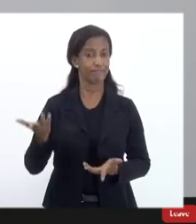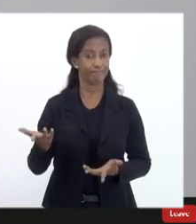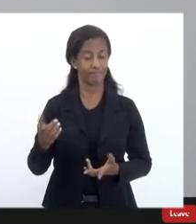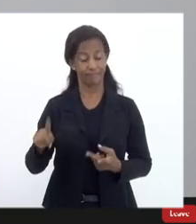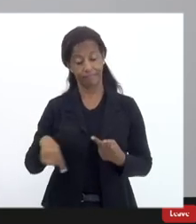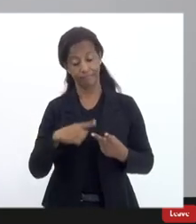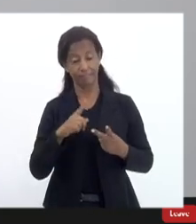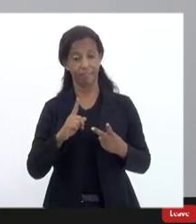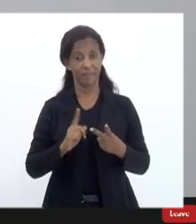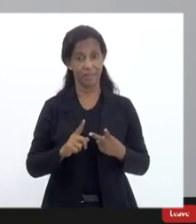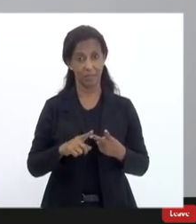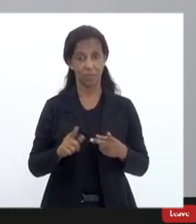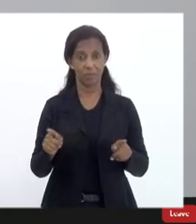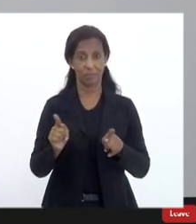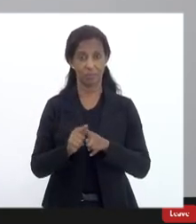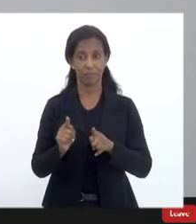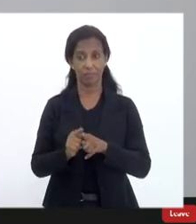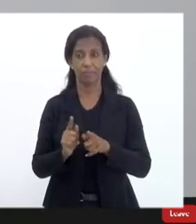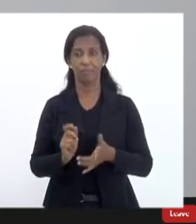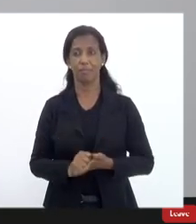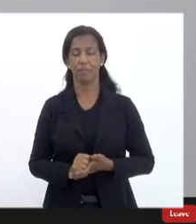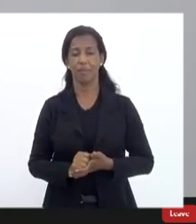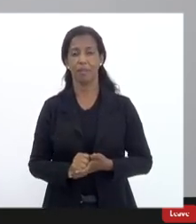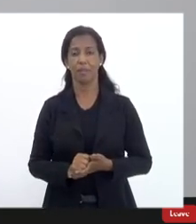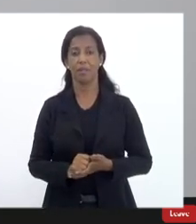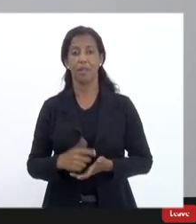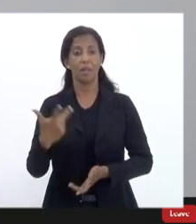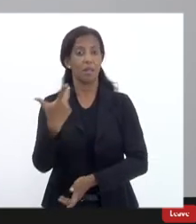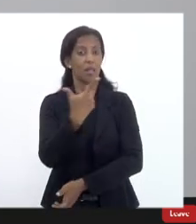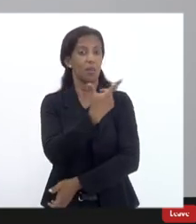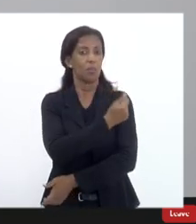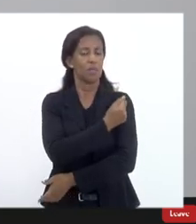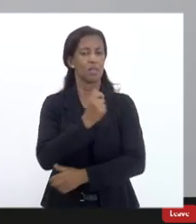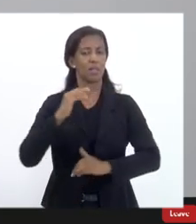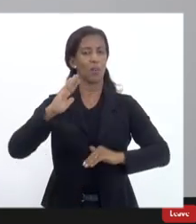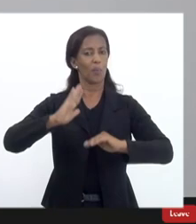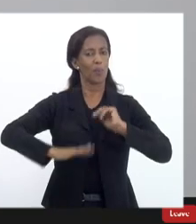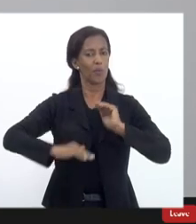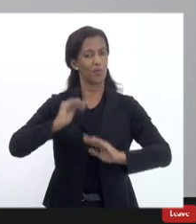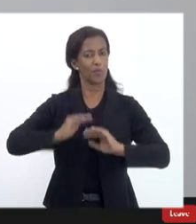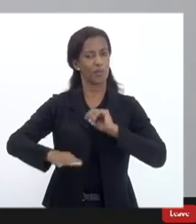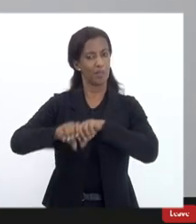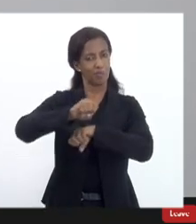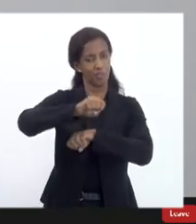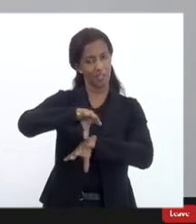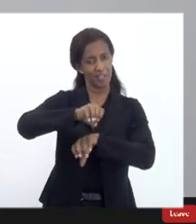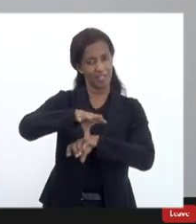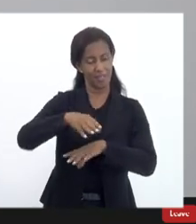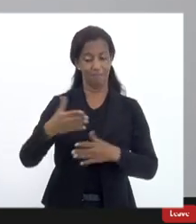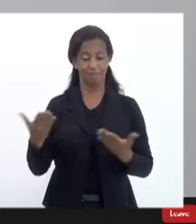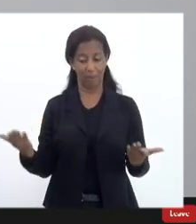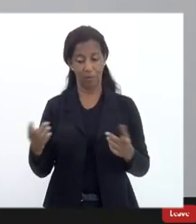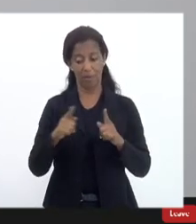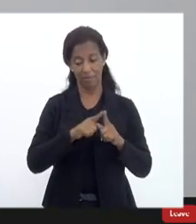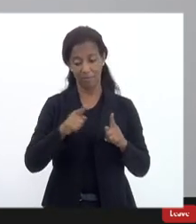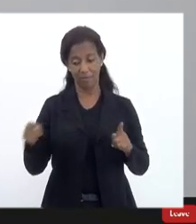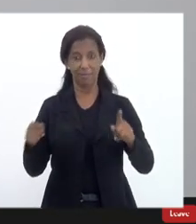é o aspecto relacionado à imunização dos profissionais da educação. E agora, Flávio, a gente começa a estender